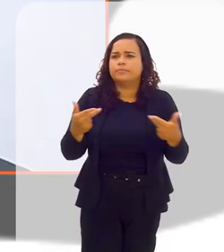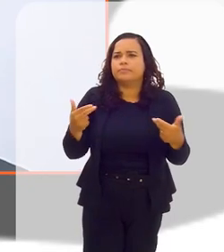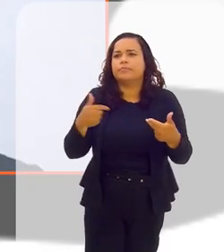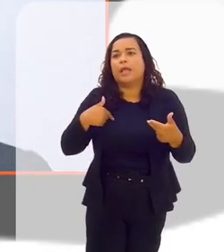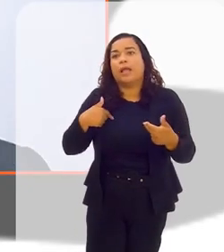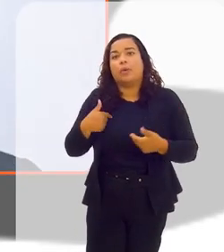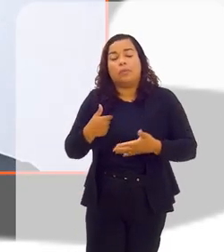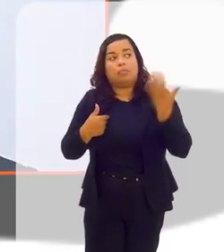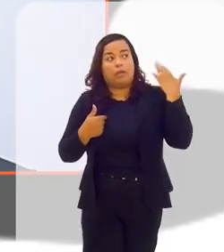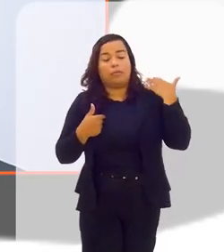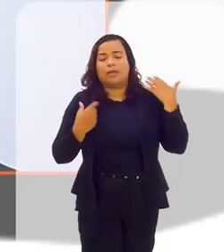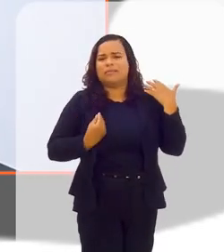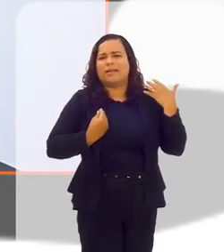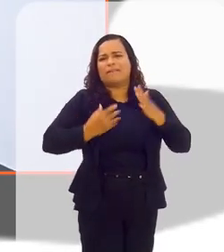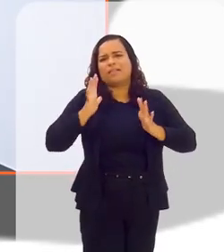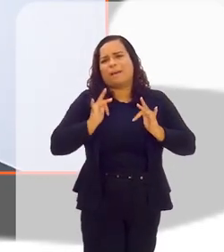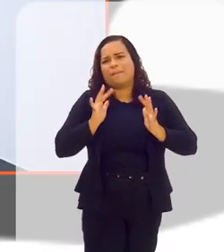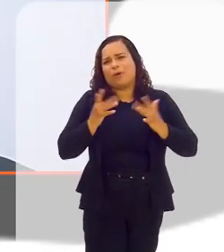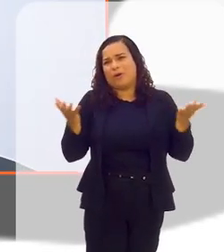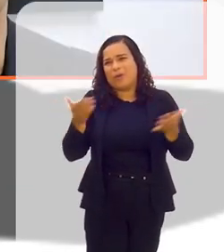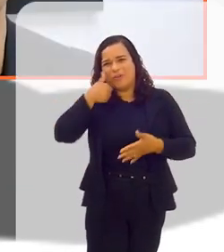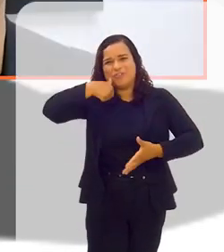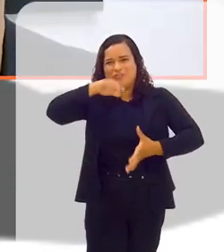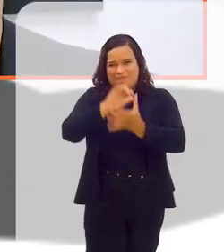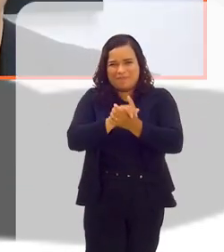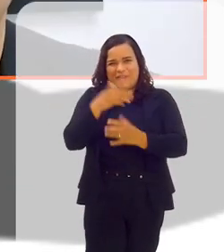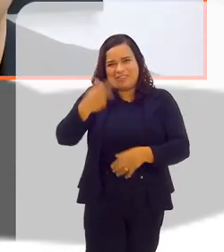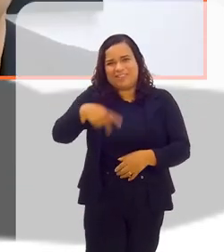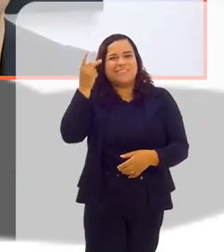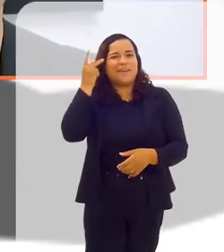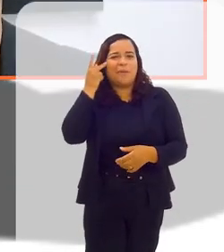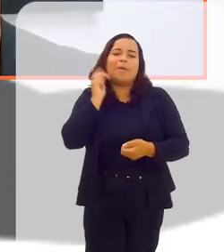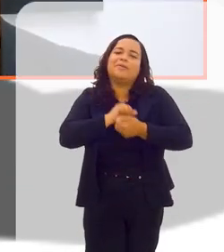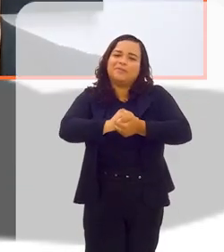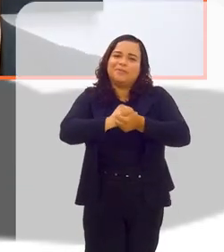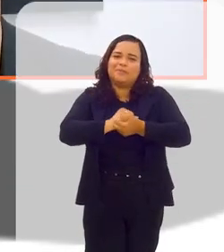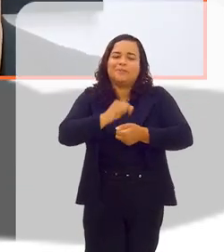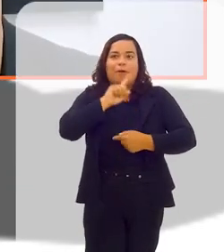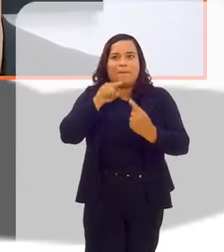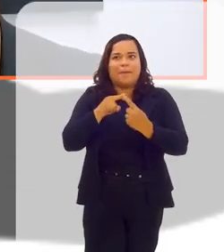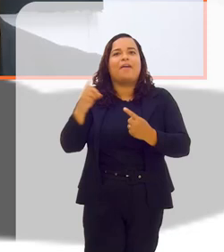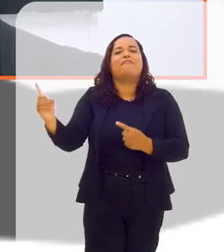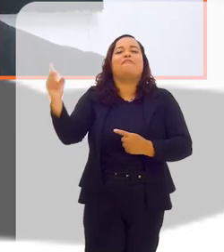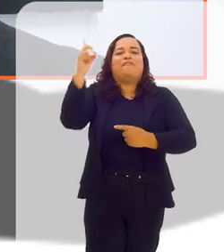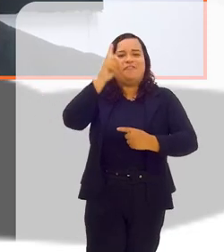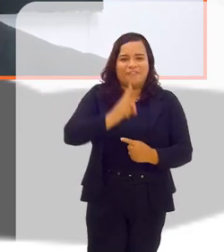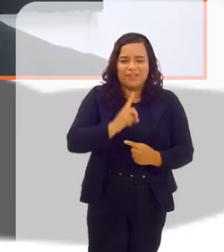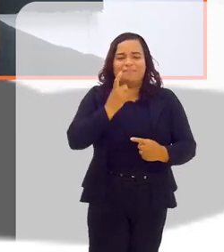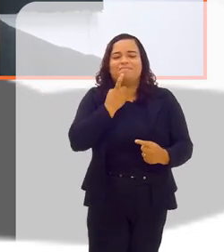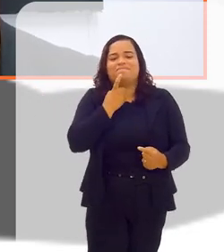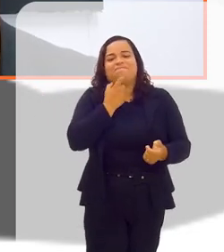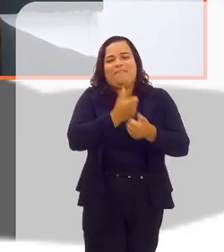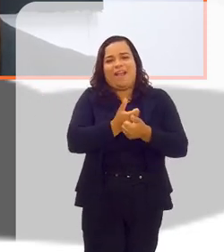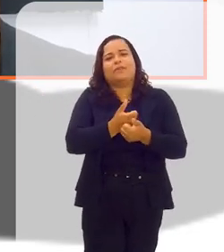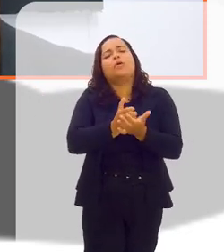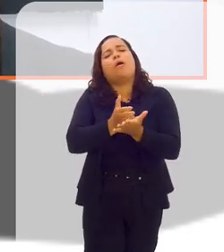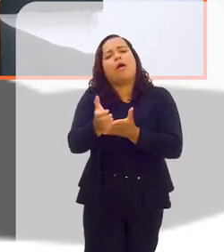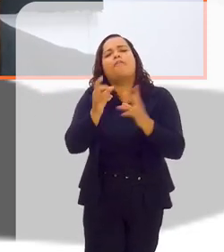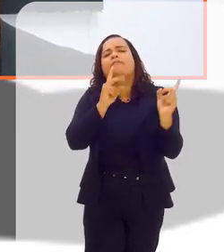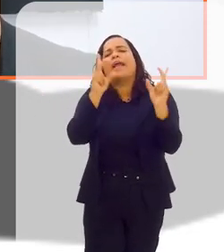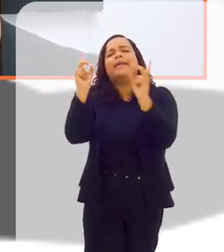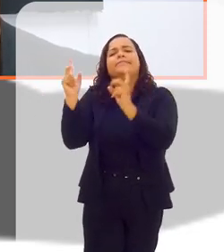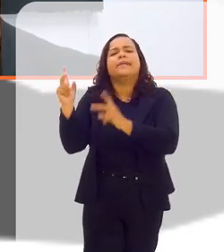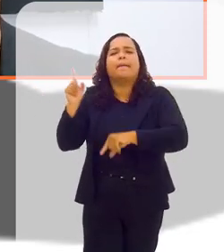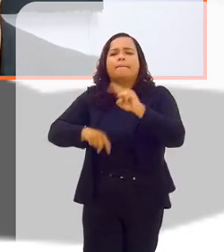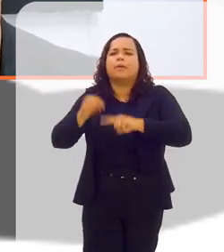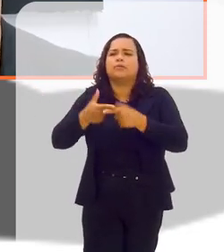estava namorando a minha atual esposa aqui em São Paulo, e aí, já visando ficar mais próximo dela, vim para cá e comecei a vender o